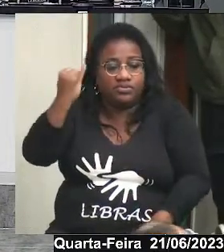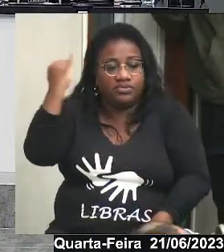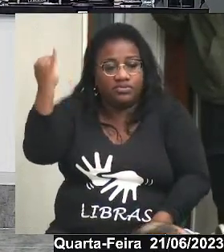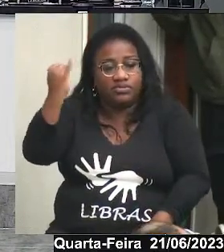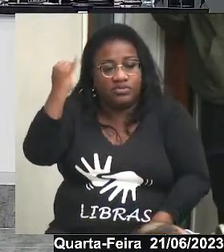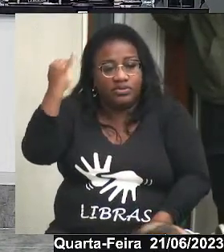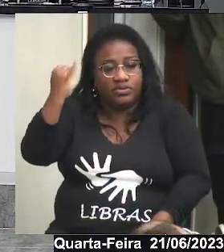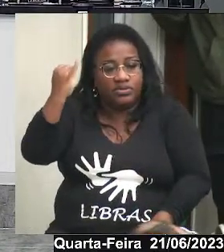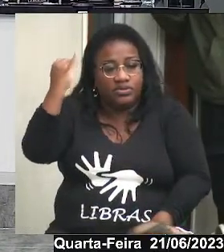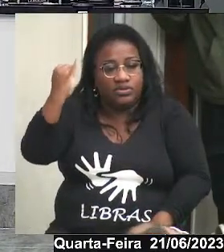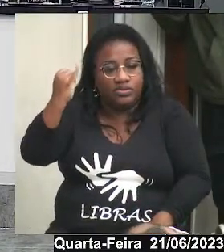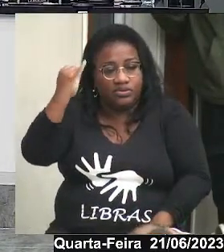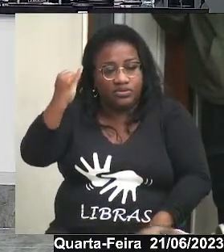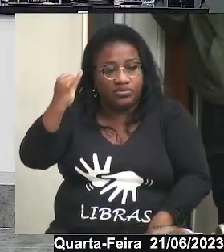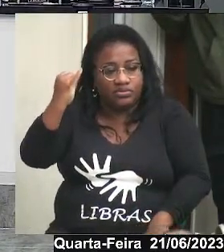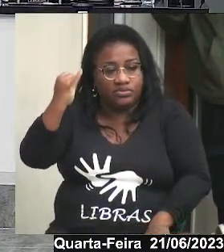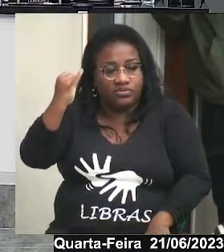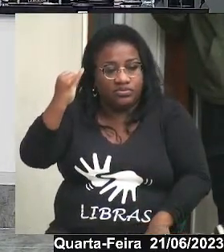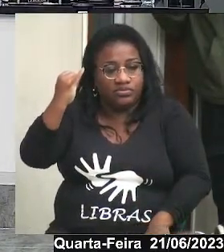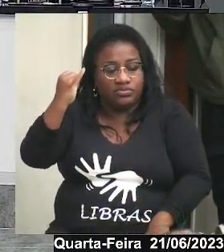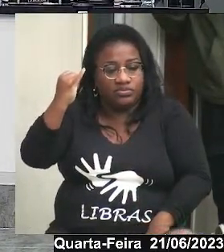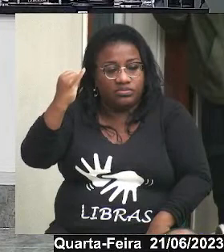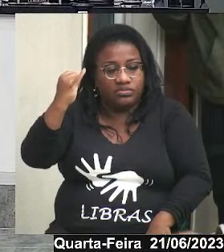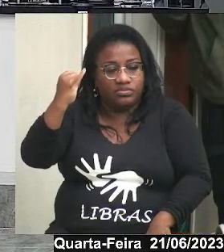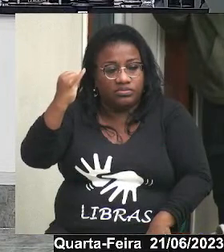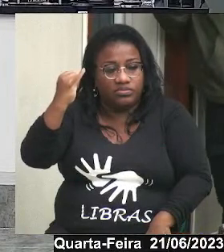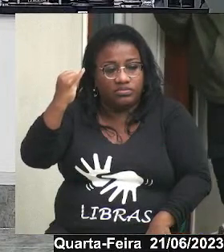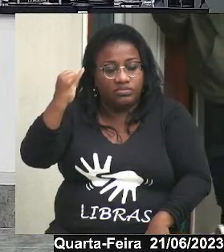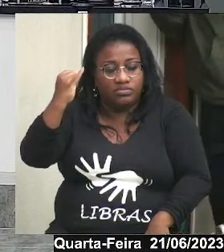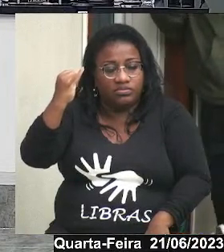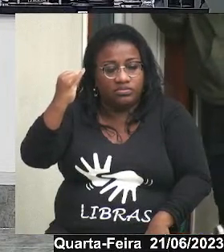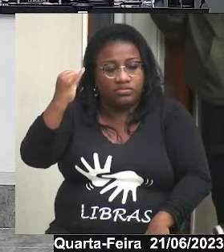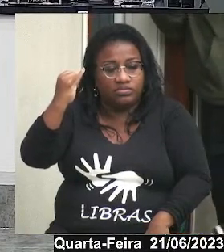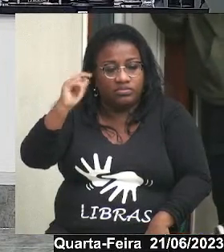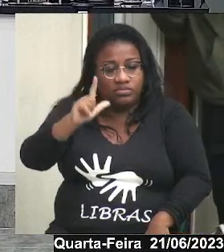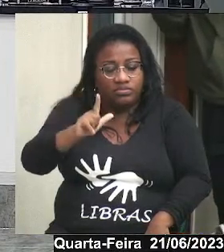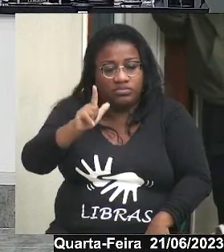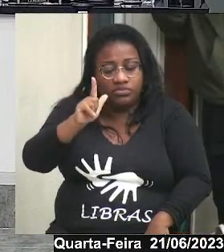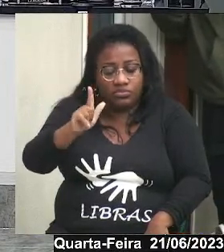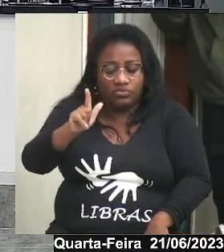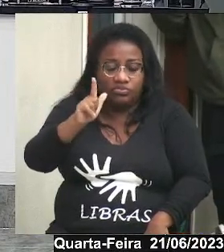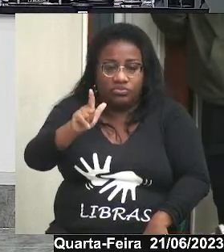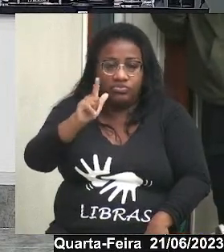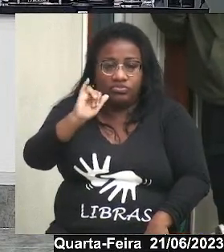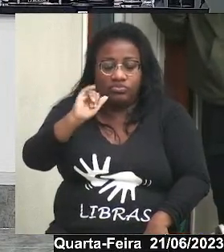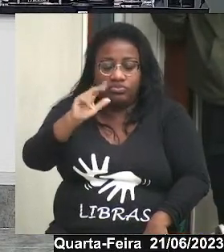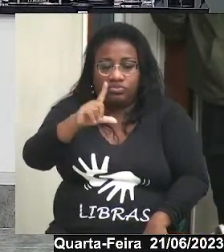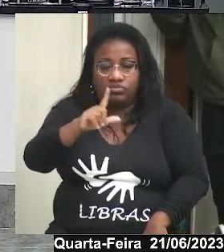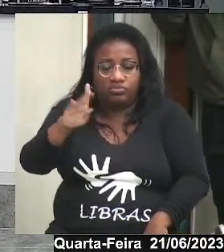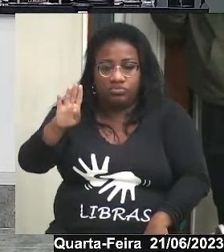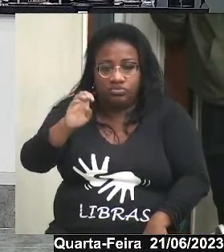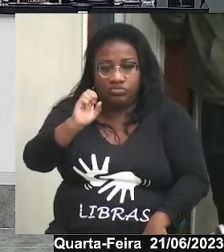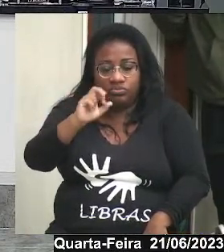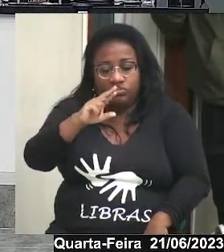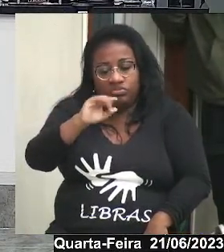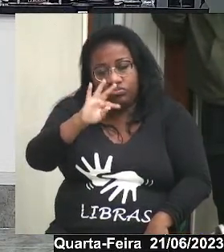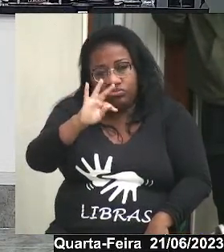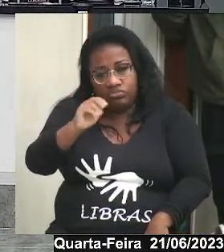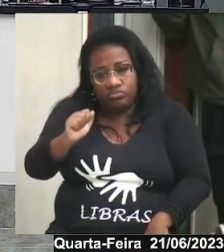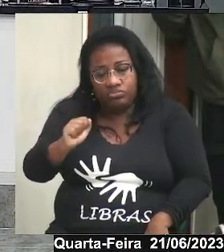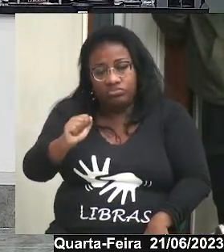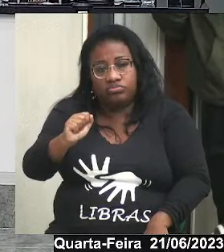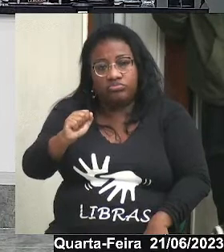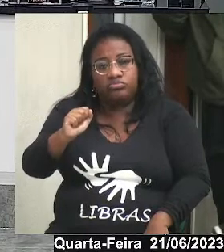do Desenvolvimento Social, onde tive uma reunião com o secretário Gilberto, com Gilberto Filho, secretário de